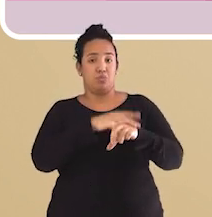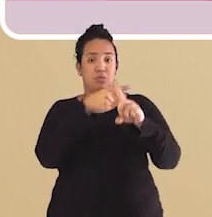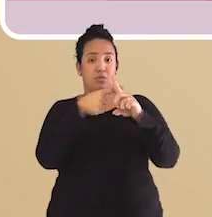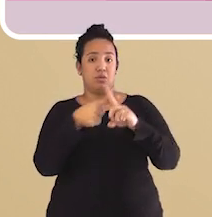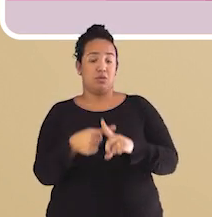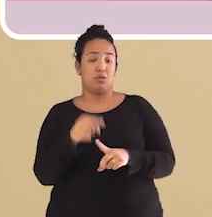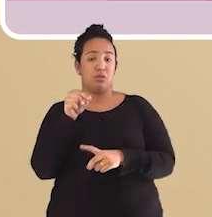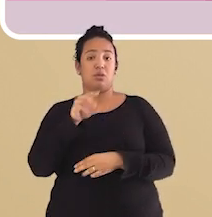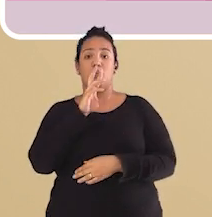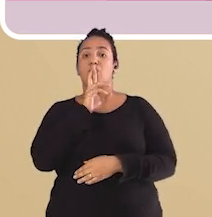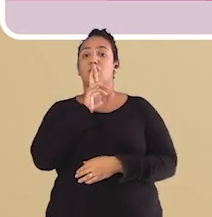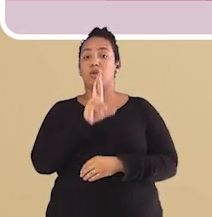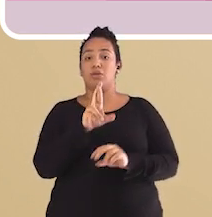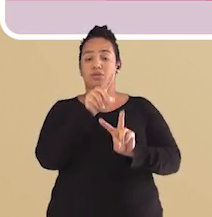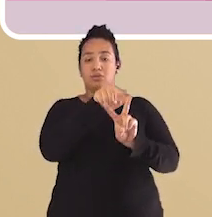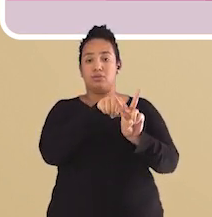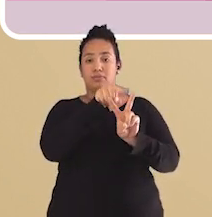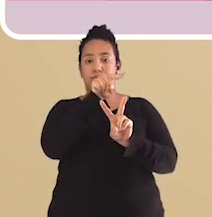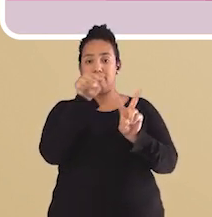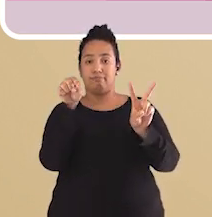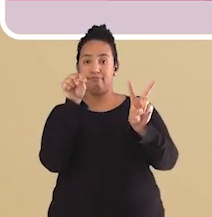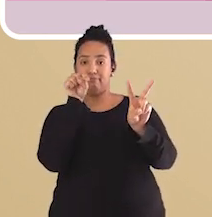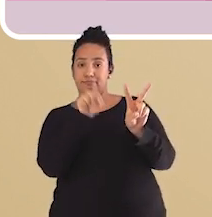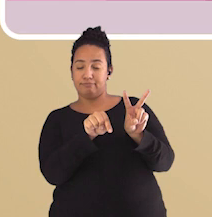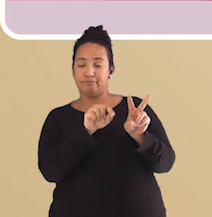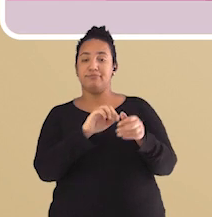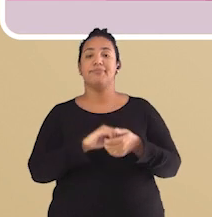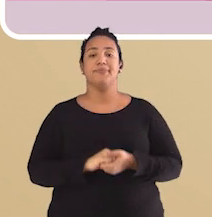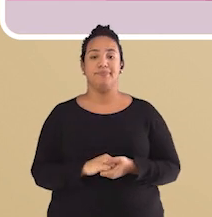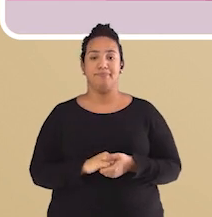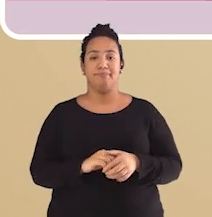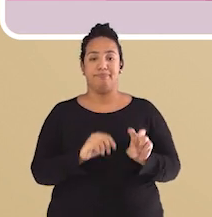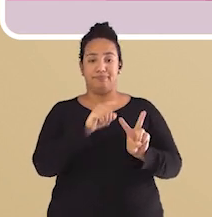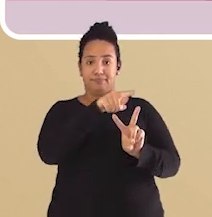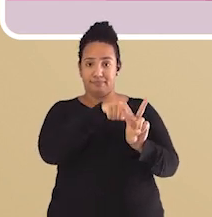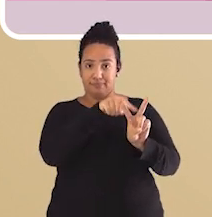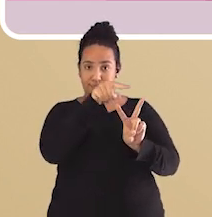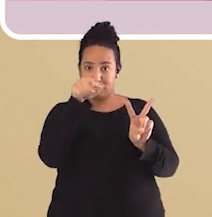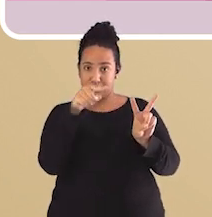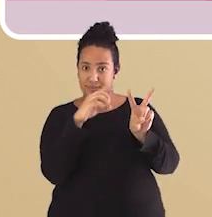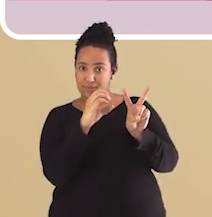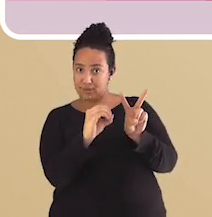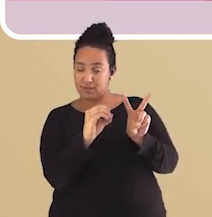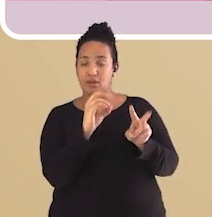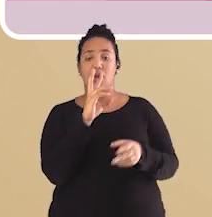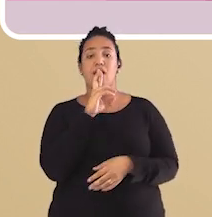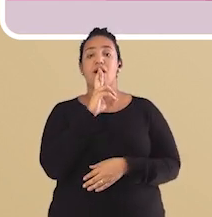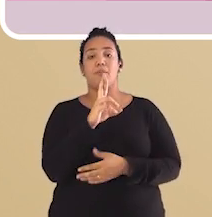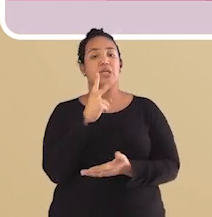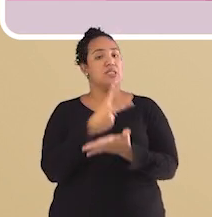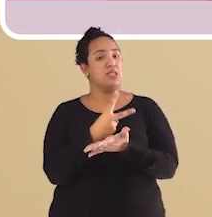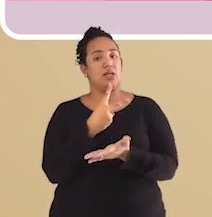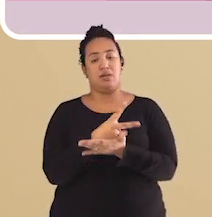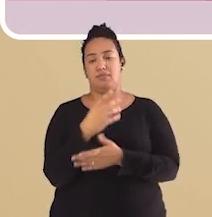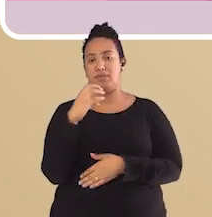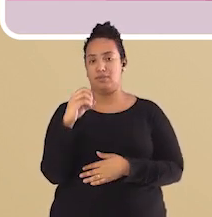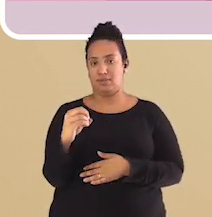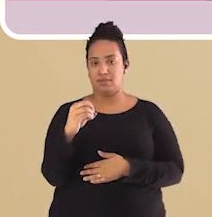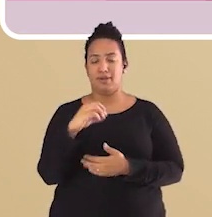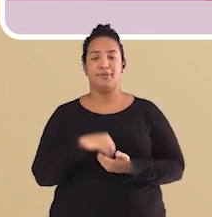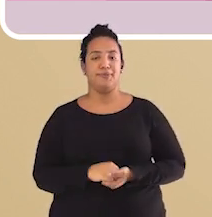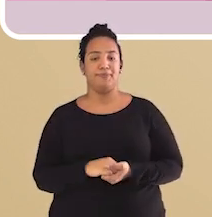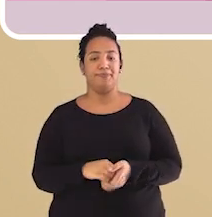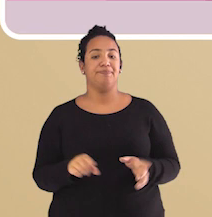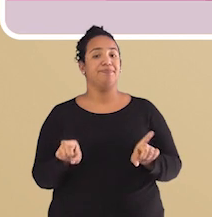mesmo, resulte no valor do radicando. A raiz quadrada de 0 vai ter sempre como resultado o